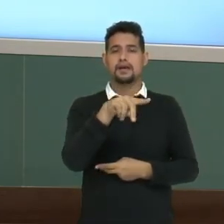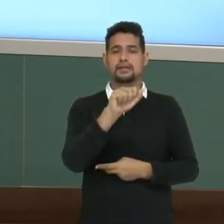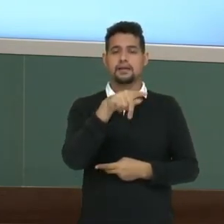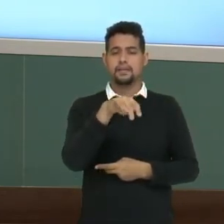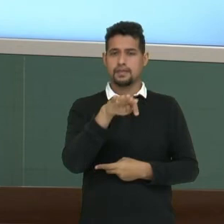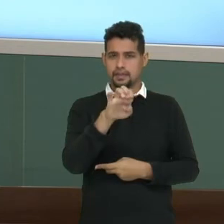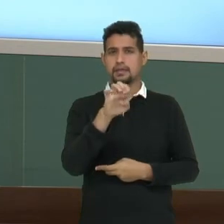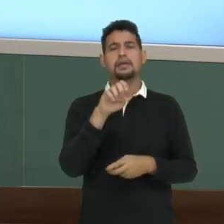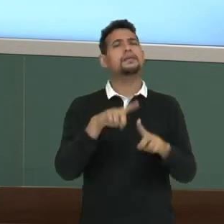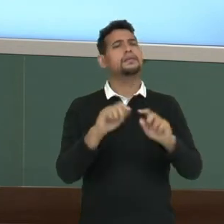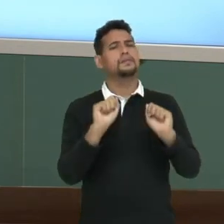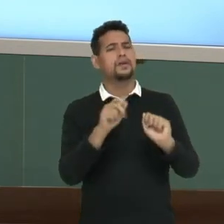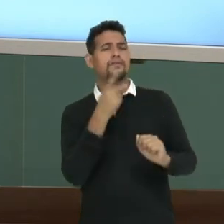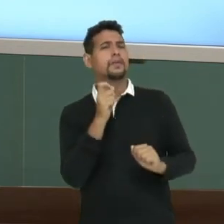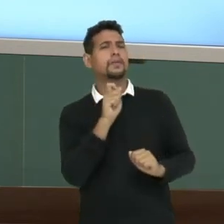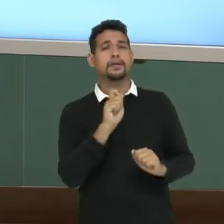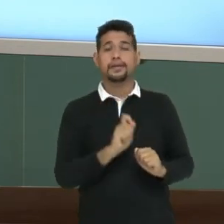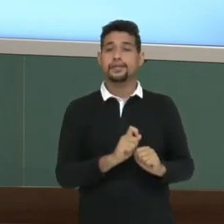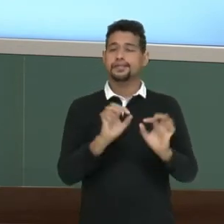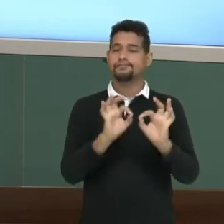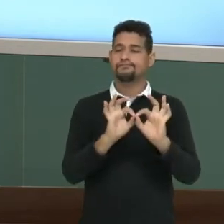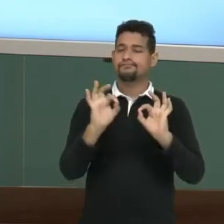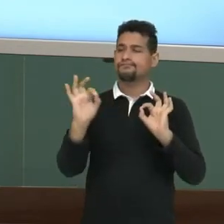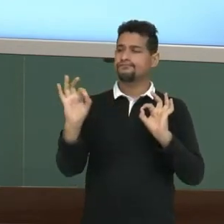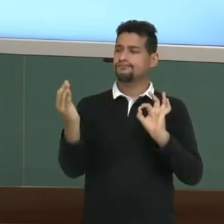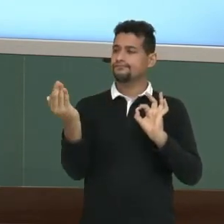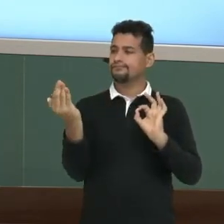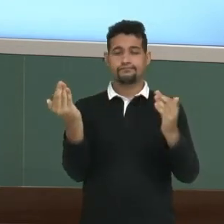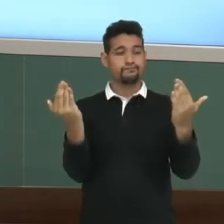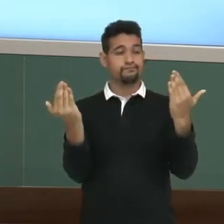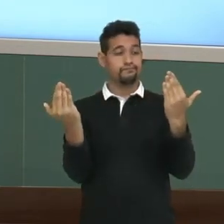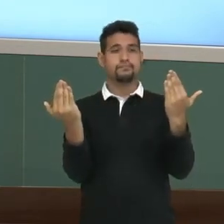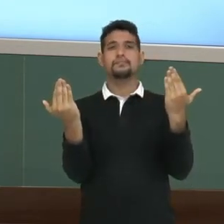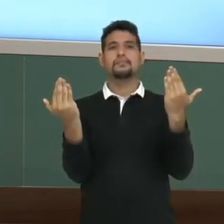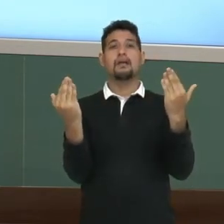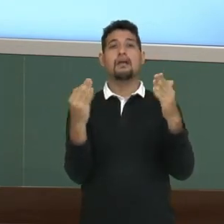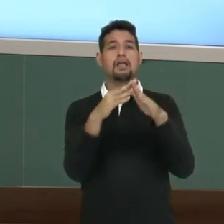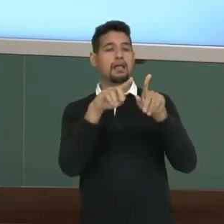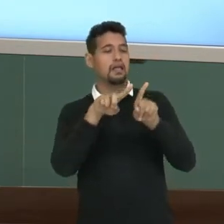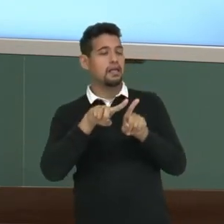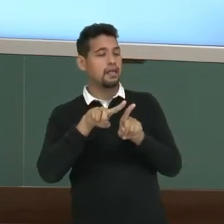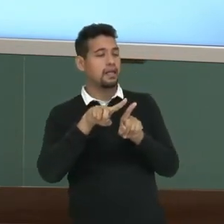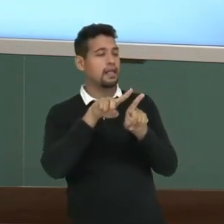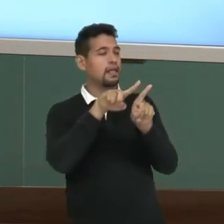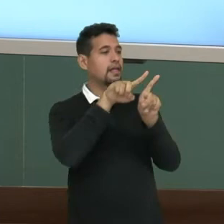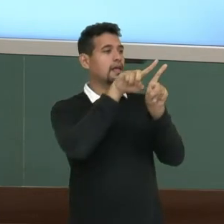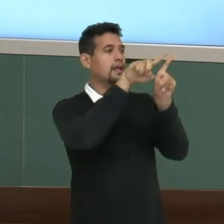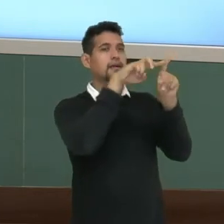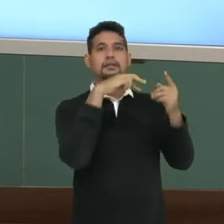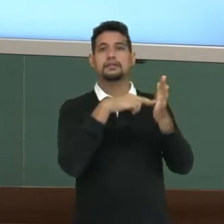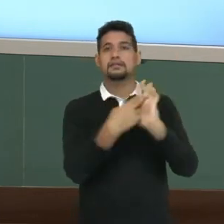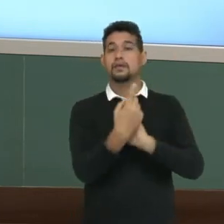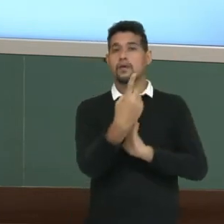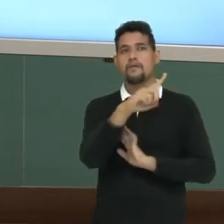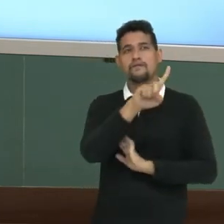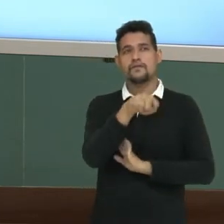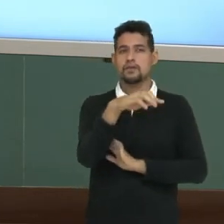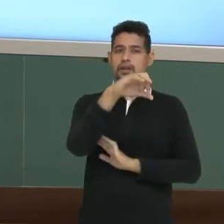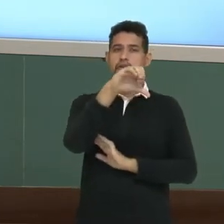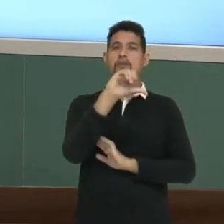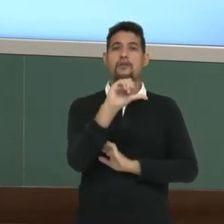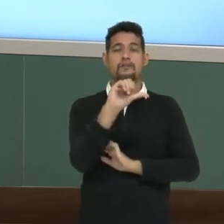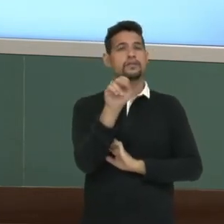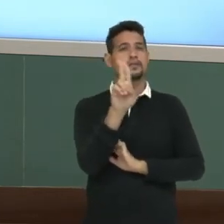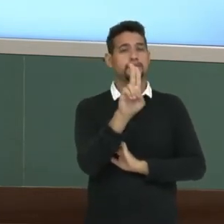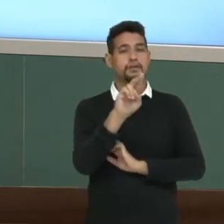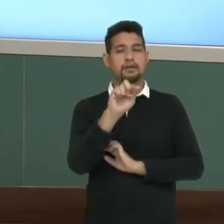podemos afirmar que a distância entre as duas retas, que são paralelas, né, é 1,9 unidade de